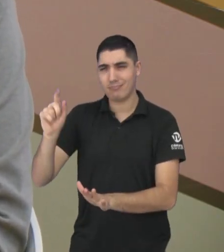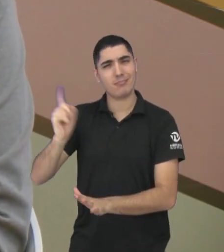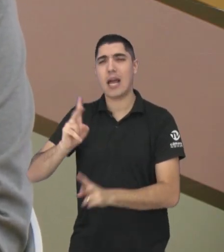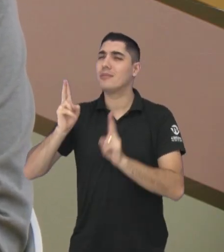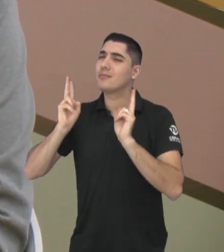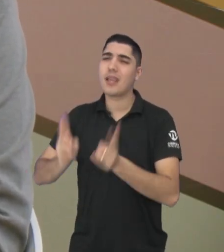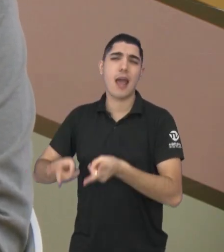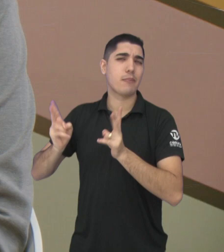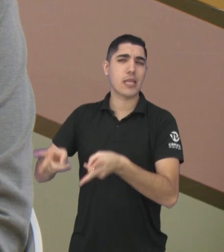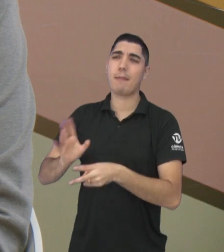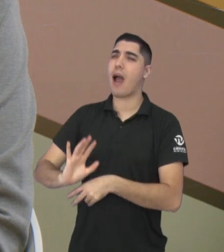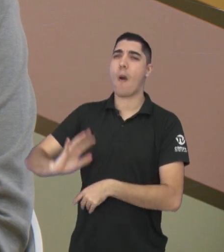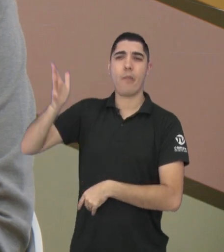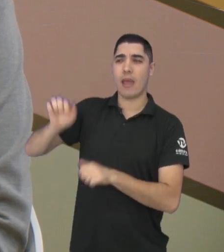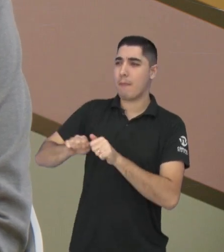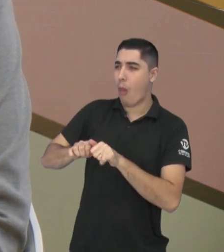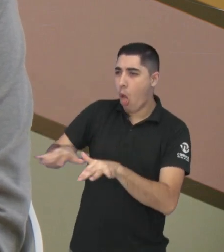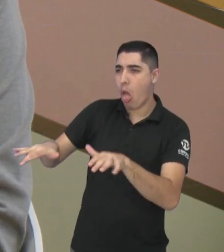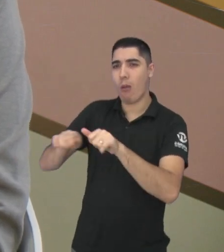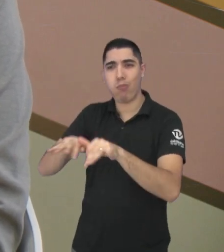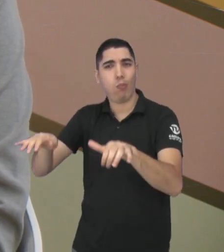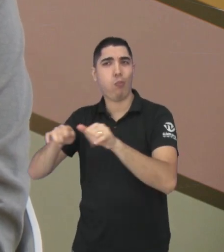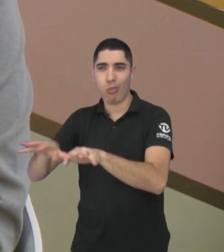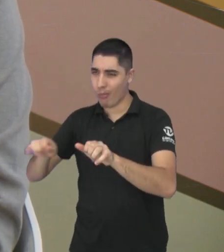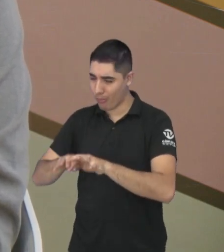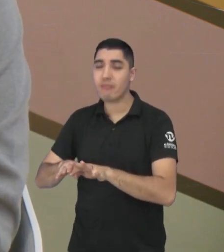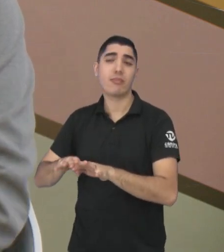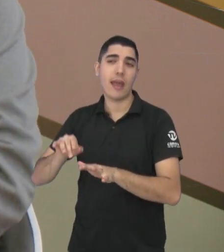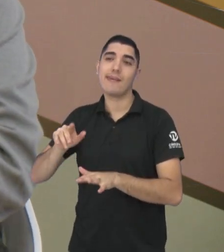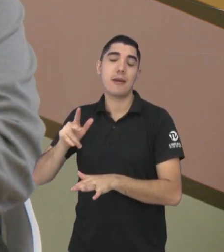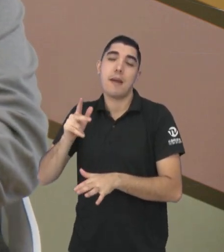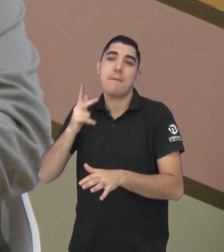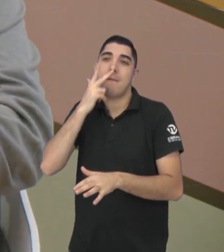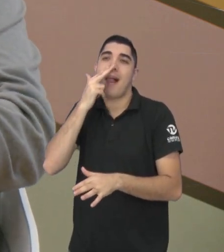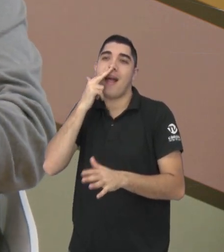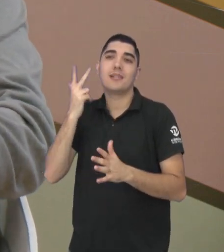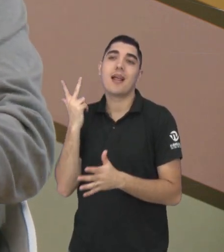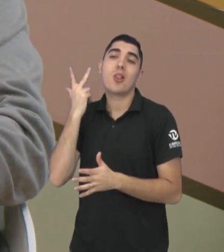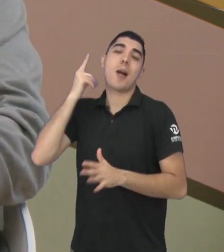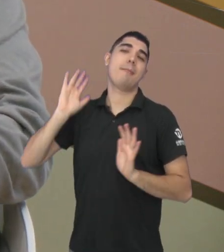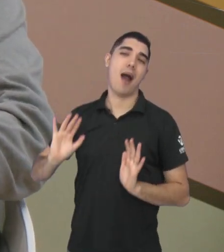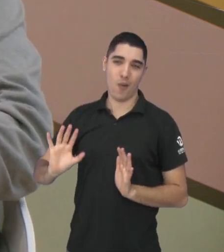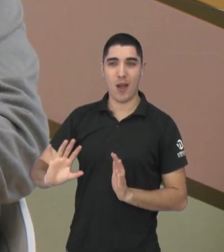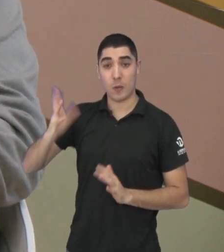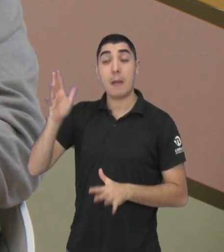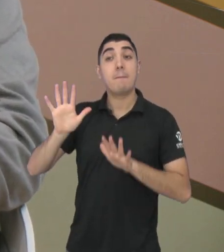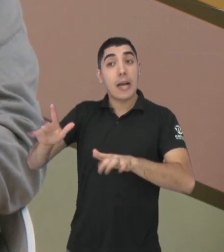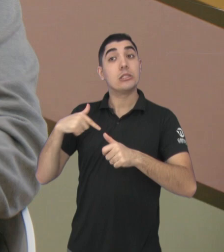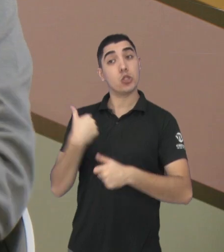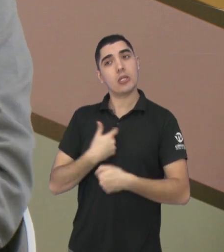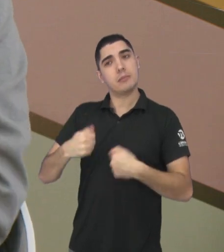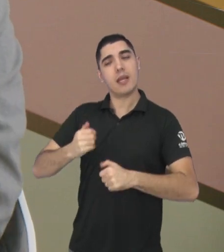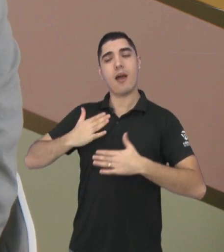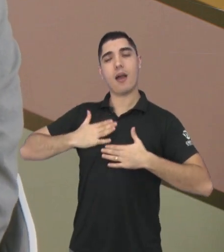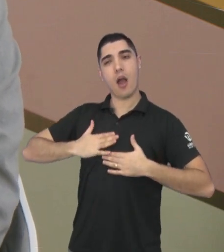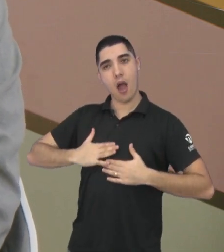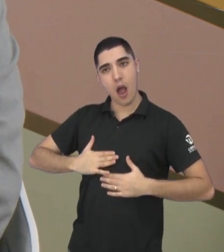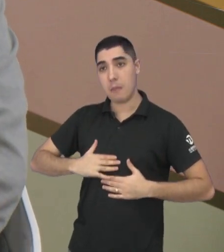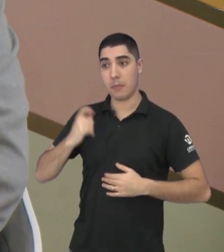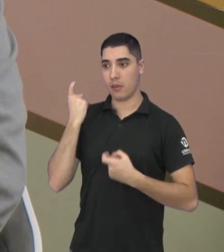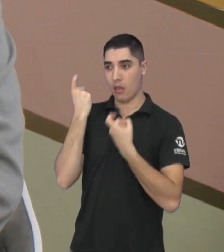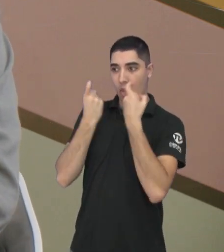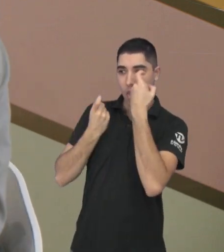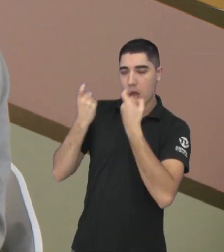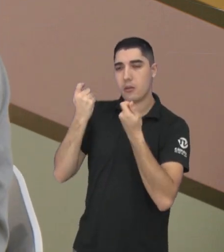anos praticamente isso acontece. Então, de forma natural, a gente precisa entender isso de forma tranquila, entender que é uma